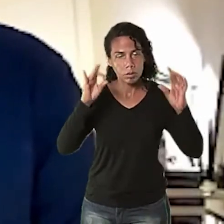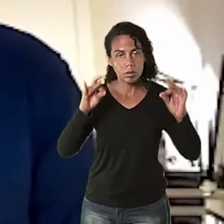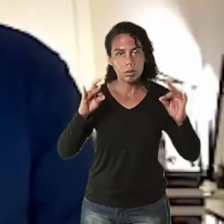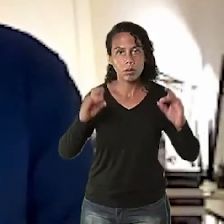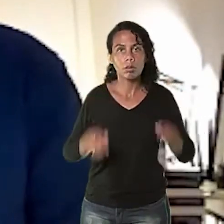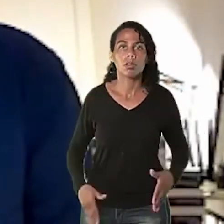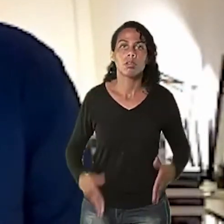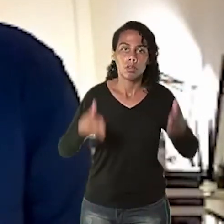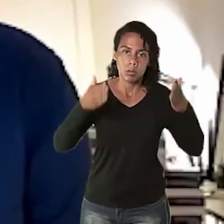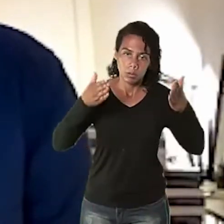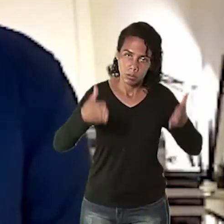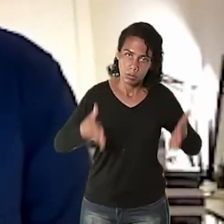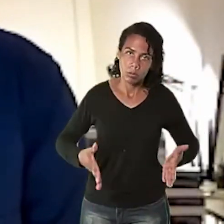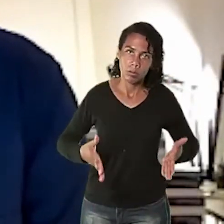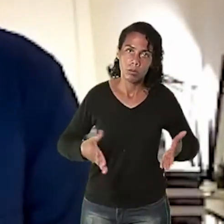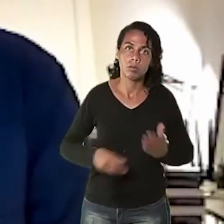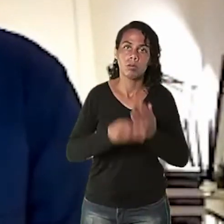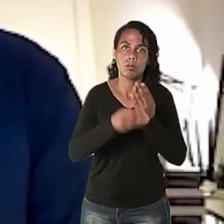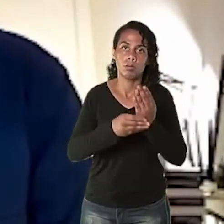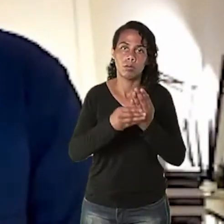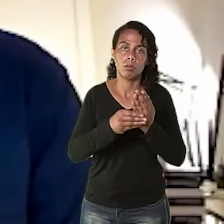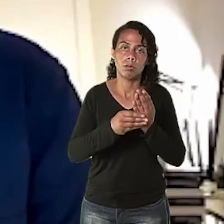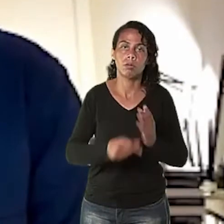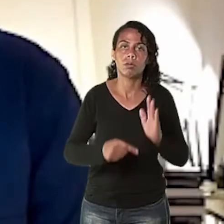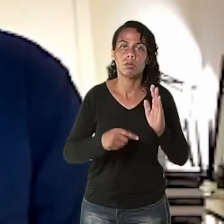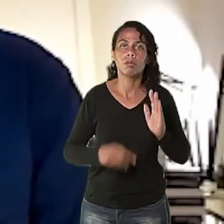desse personagem, o cronista.